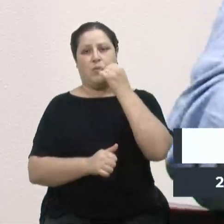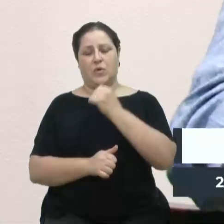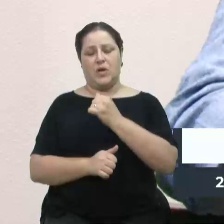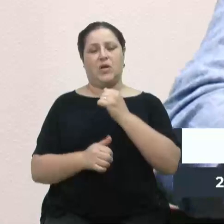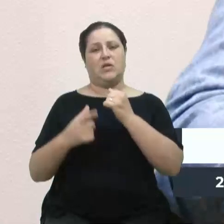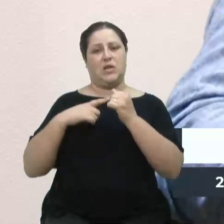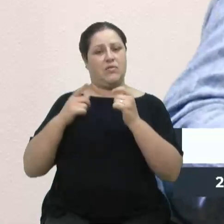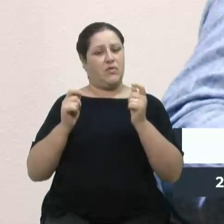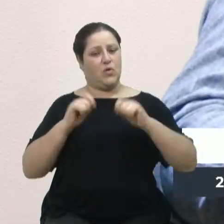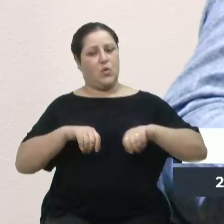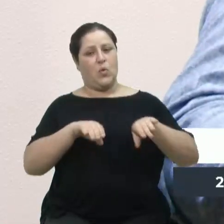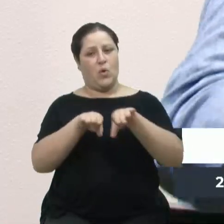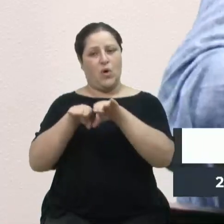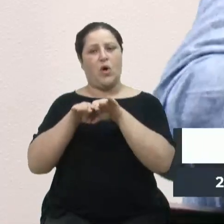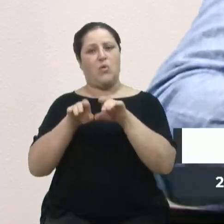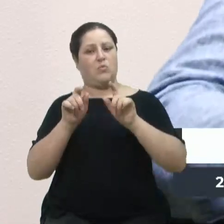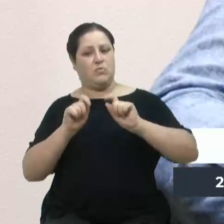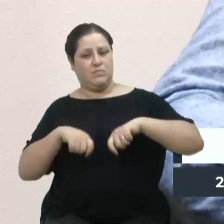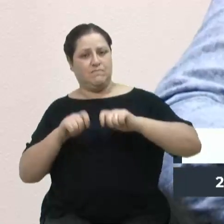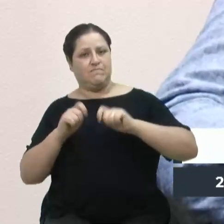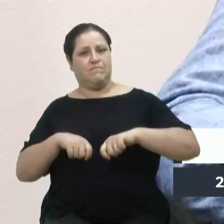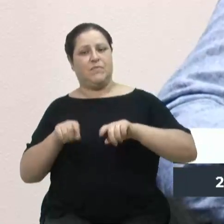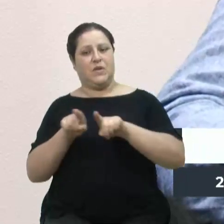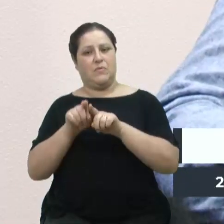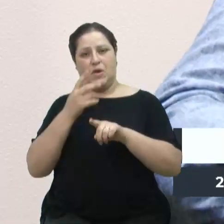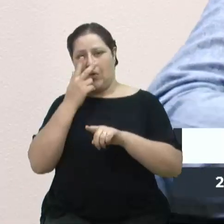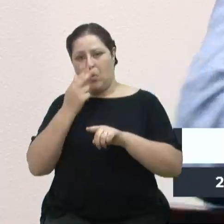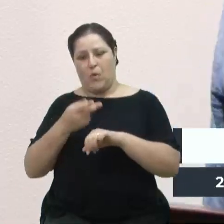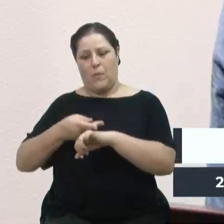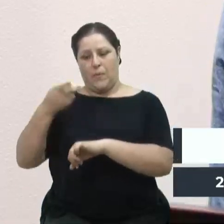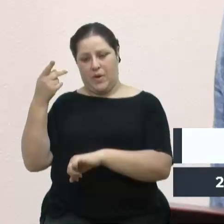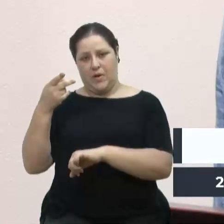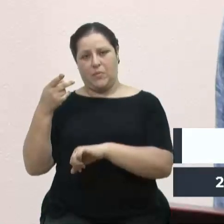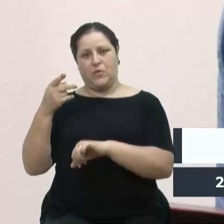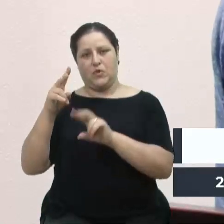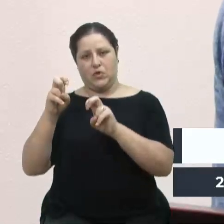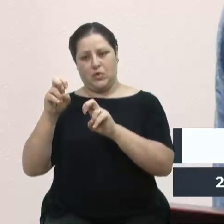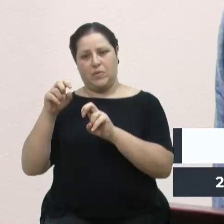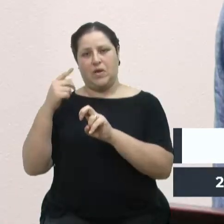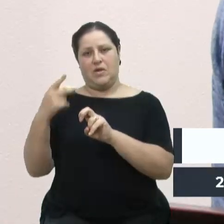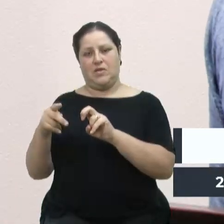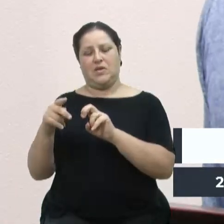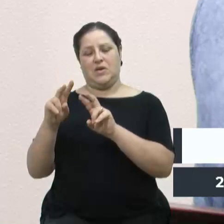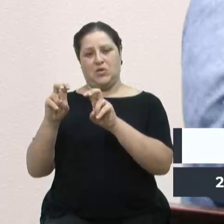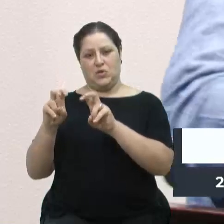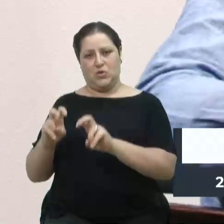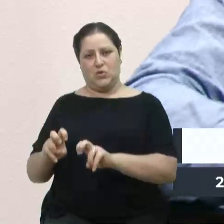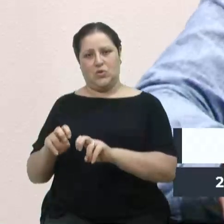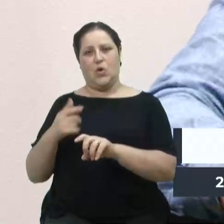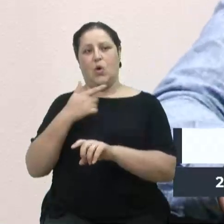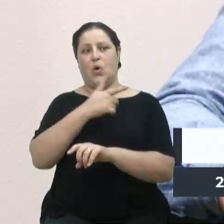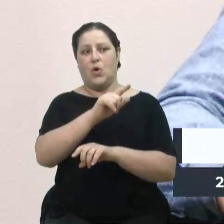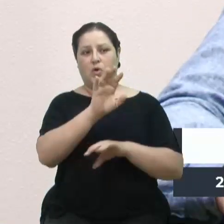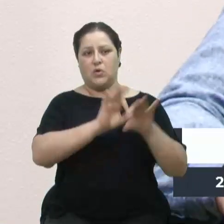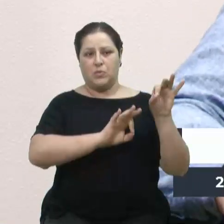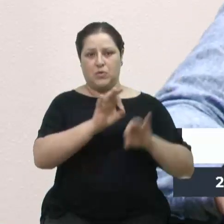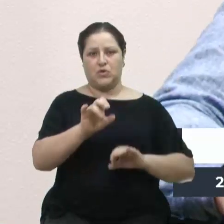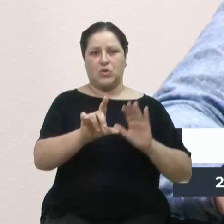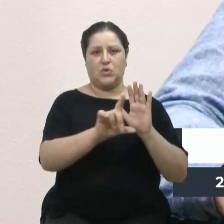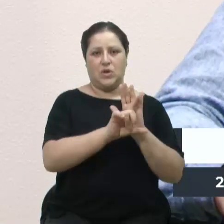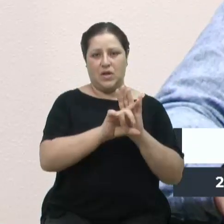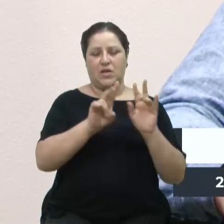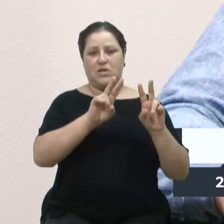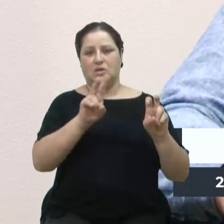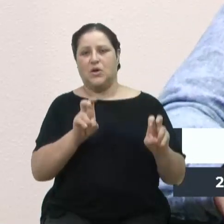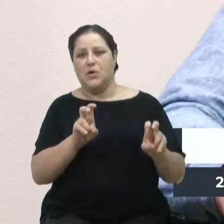mesmas condições e as mesmas premiações sobre essa pauta. E ainda um outro projeto de lei que